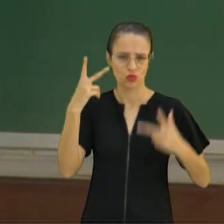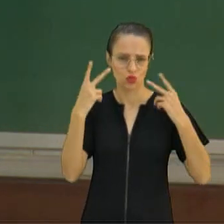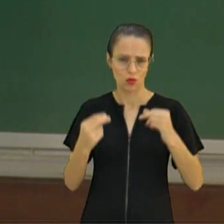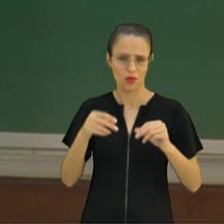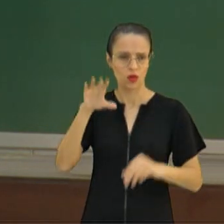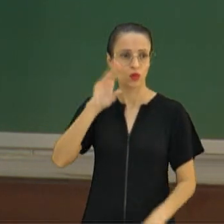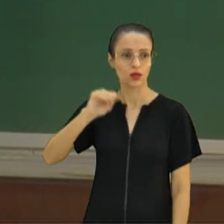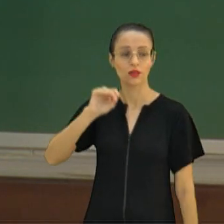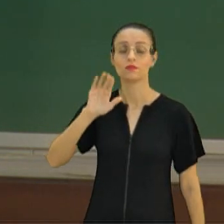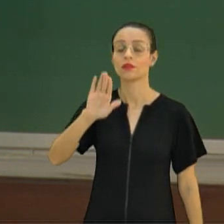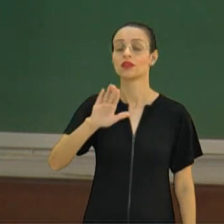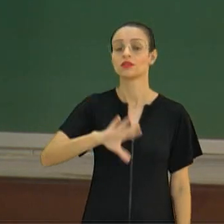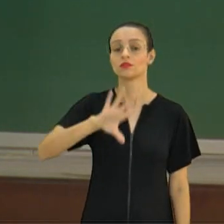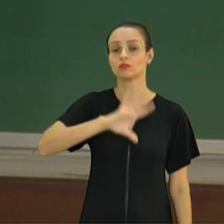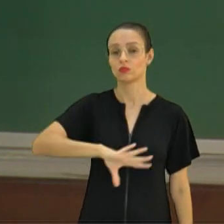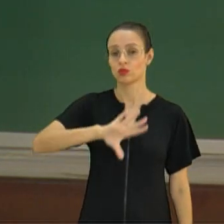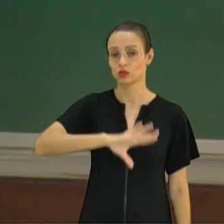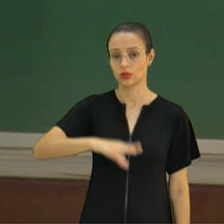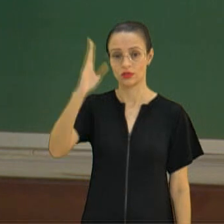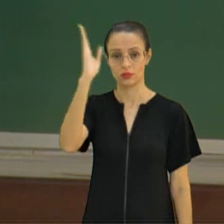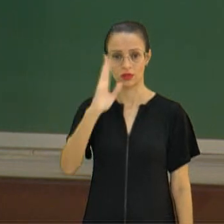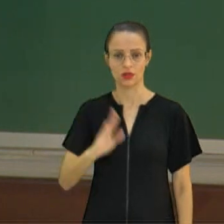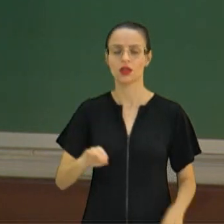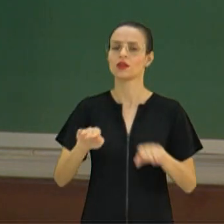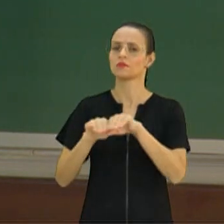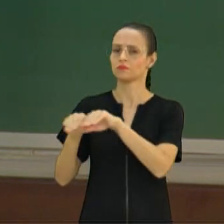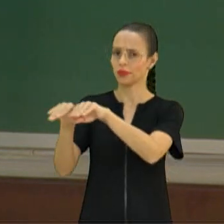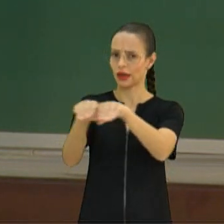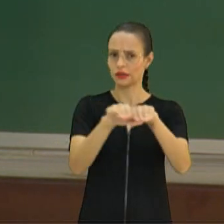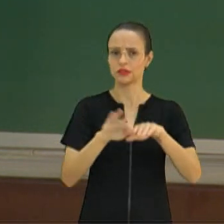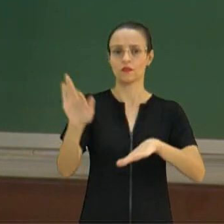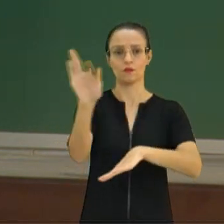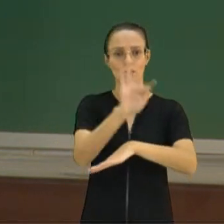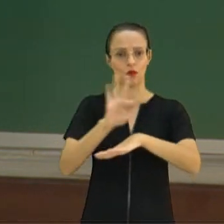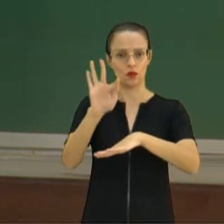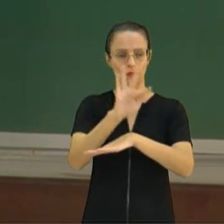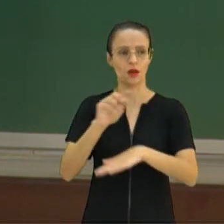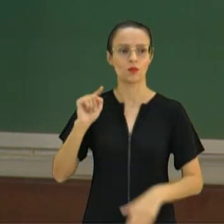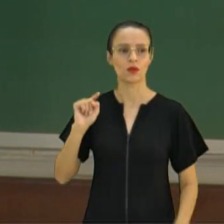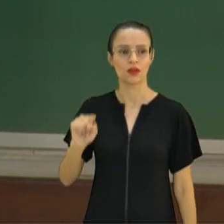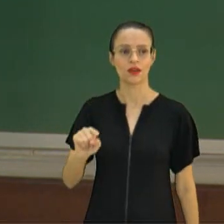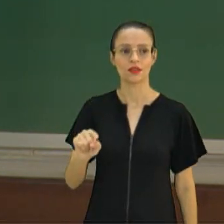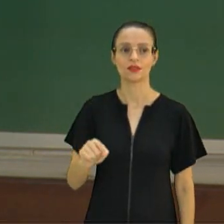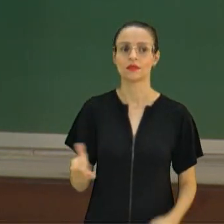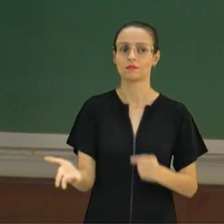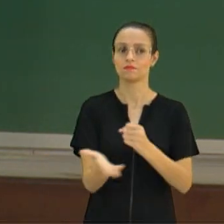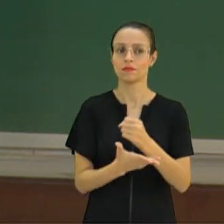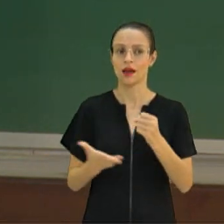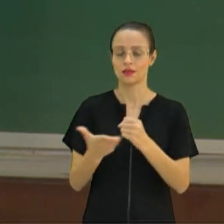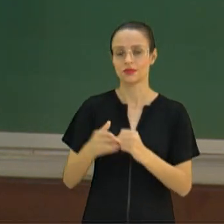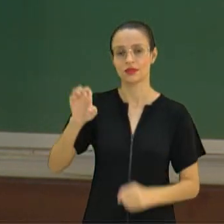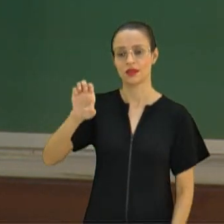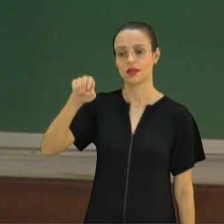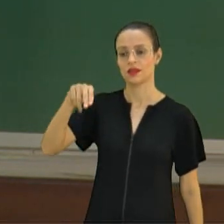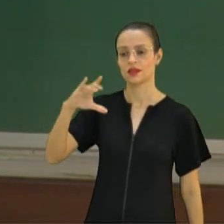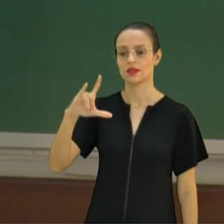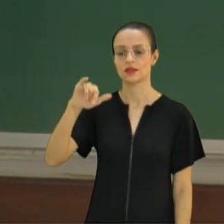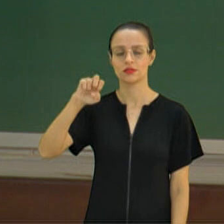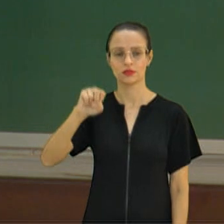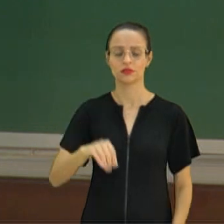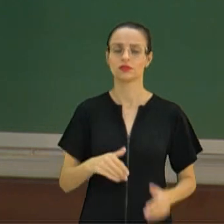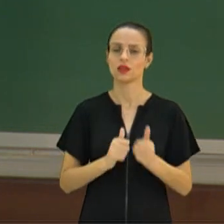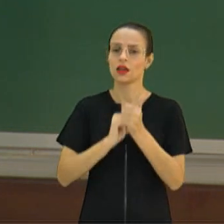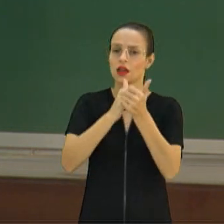Entretanto, no português brasileiro padrão, a ênclise pode ser considerada a colocação pronominal básica, pois obedece à